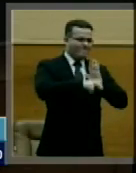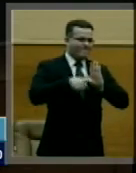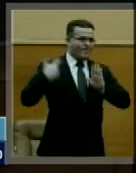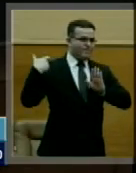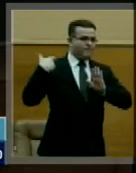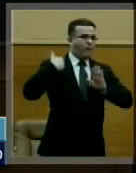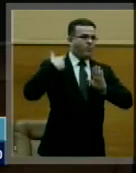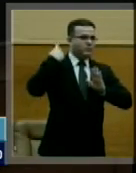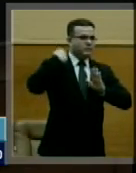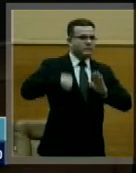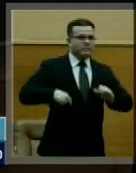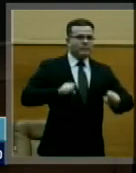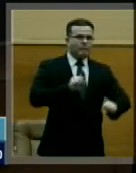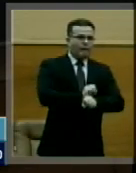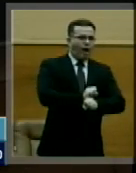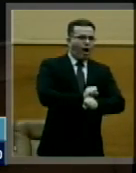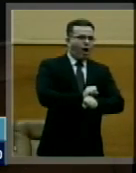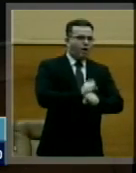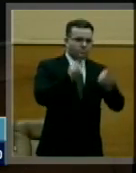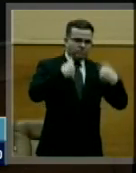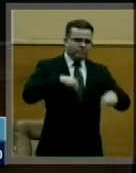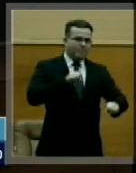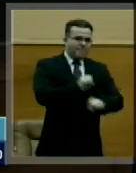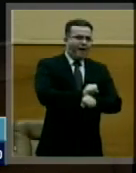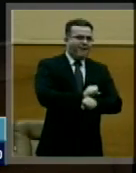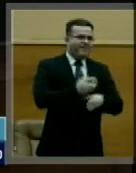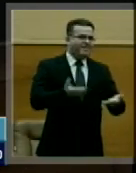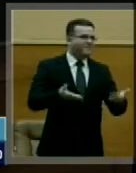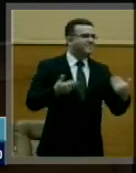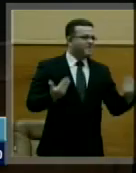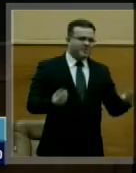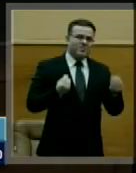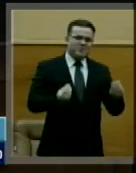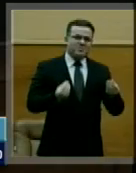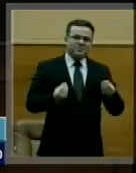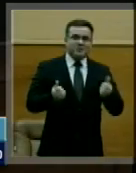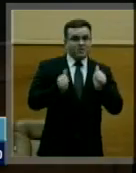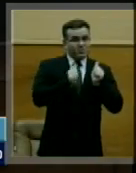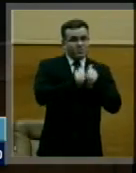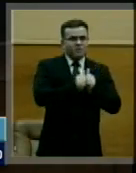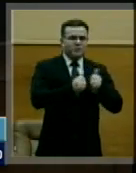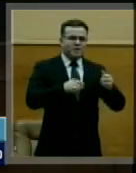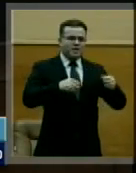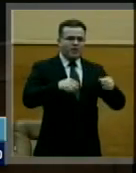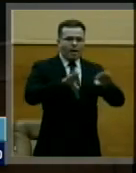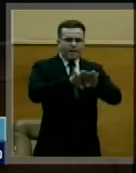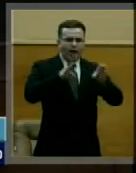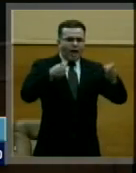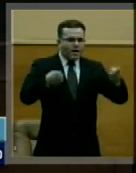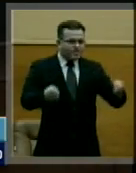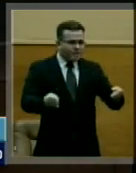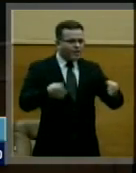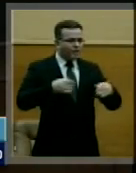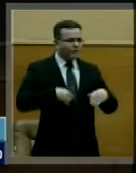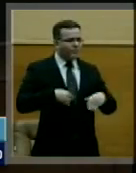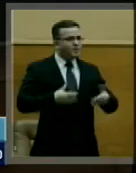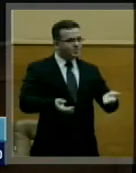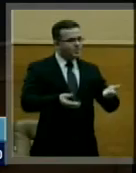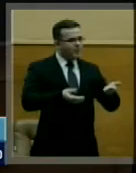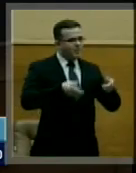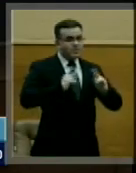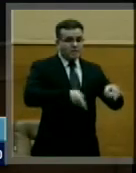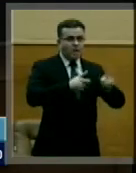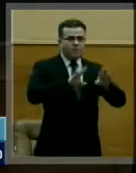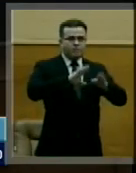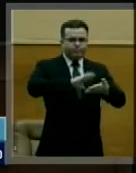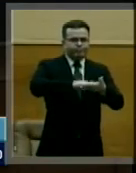que a medicina chama de alcançar, de pegar mesmo. Mas a gente estava do lado, o computador botava uma mesinha de plástico, o computador, e ele visualizava a tela e